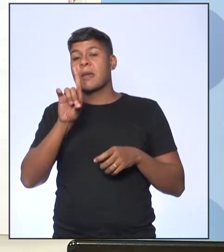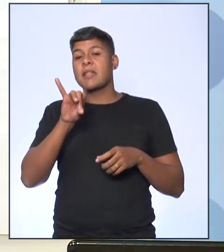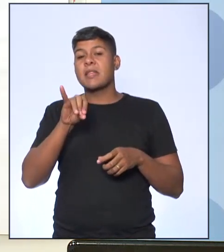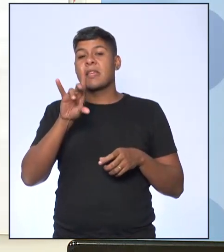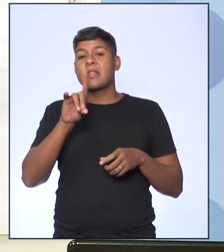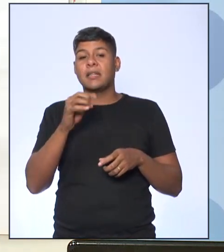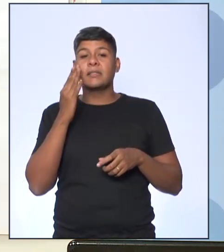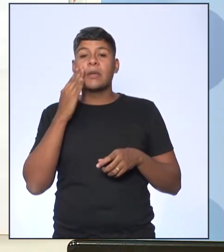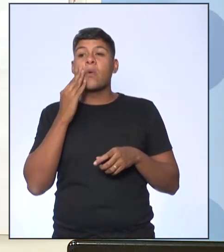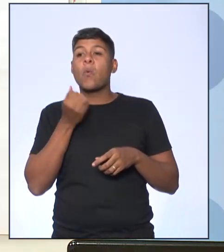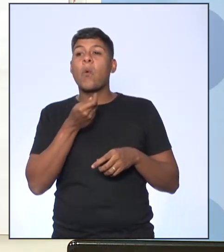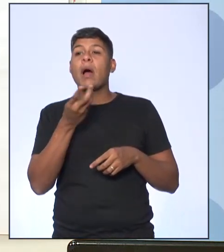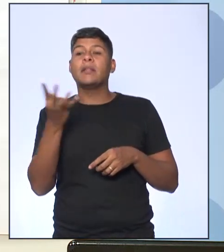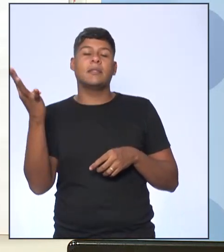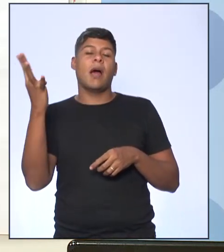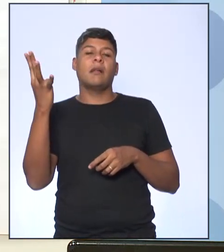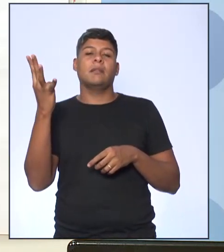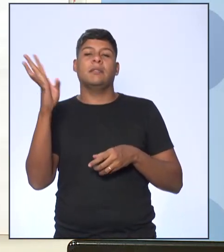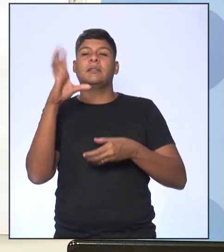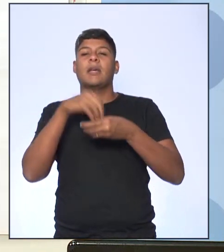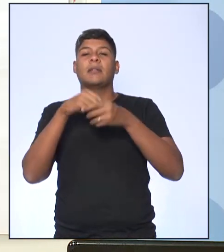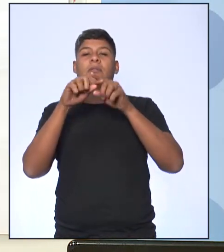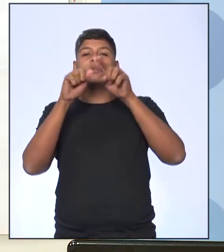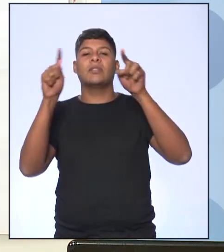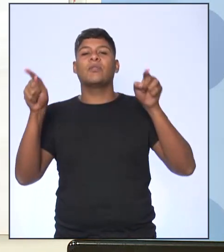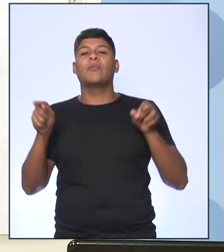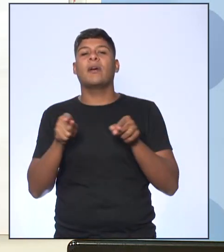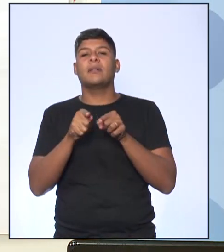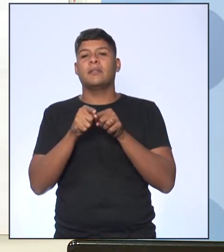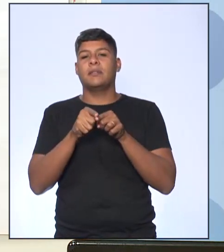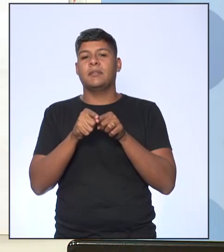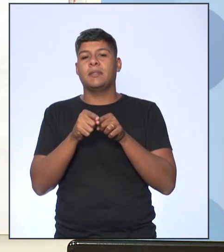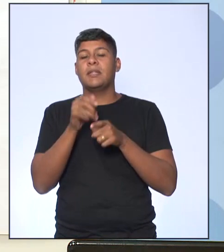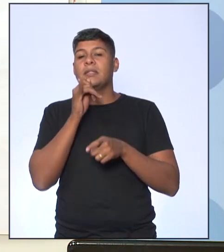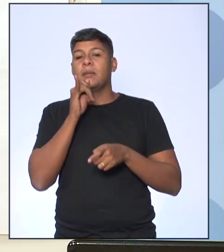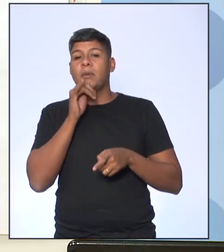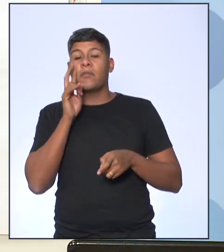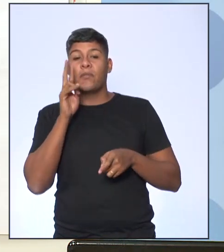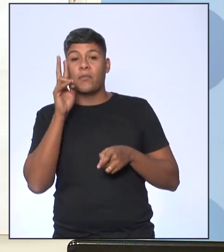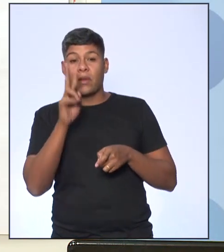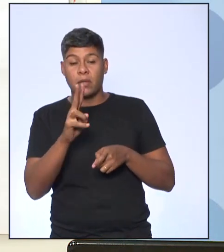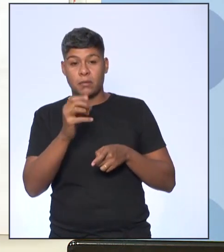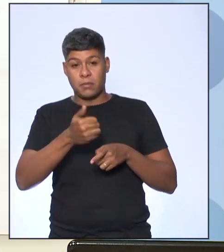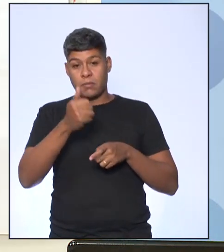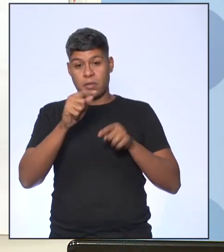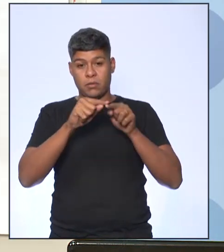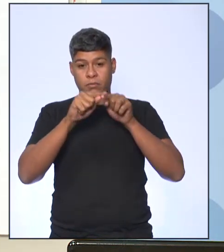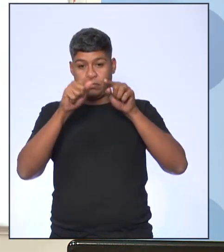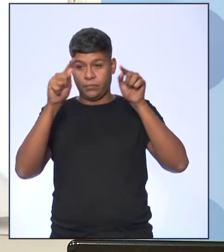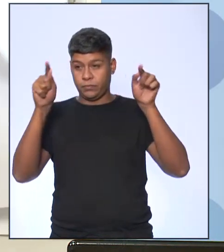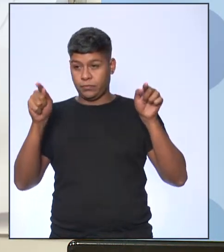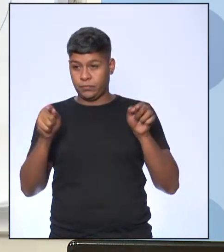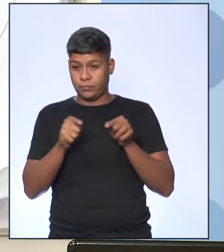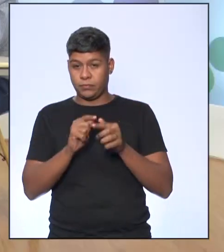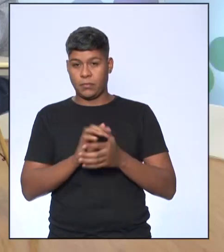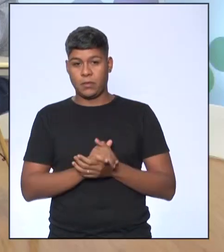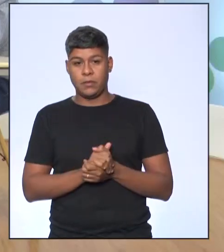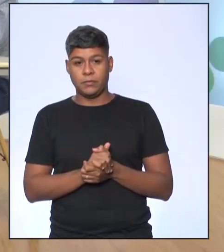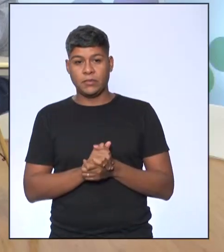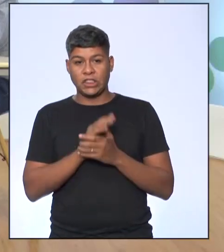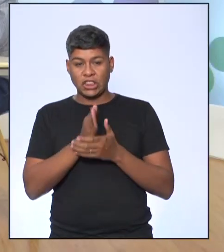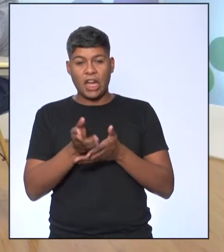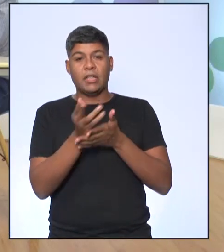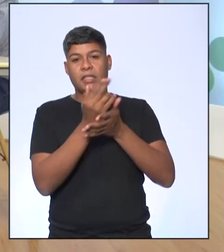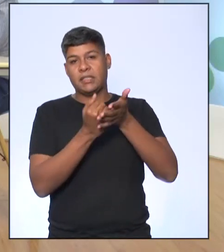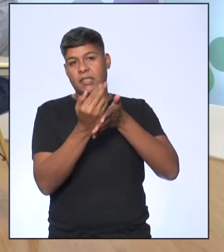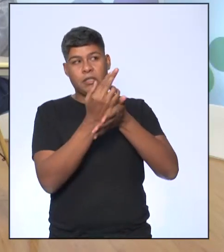uma quantidade de vezes dentro da circunferência. Vamos ver a circunferência primeiro. Na circunferência, eu já fiz aqui